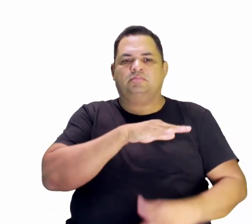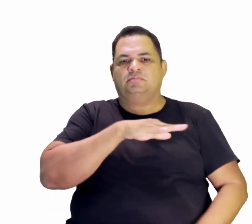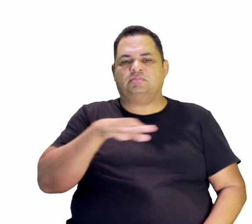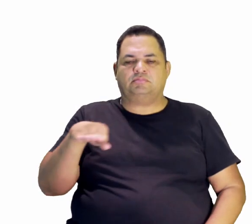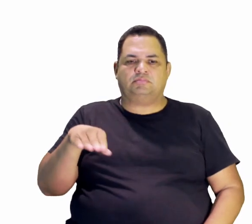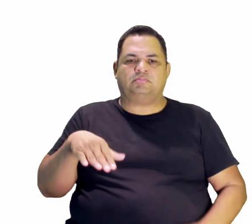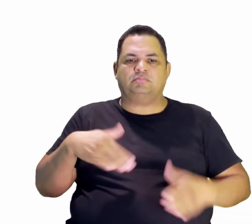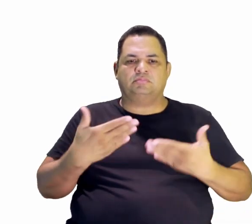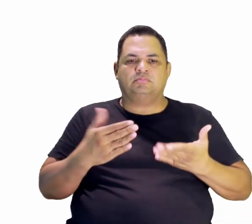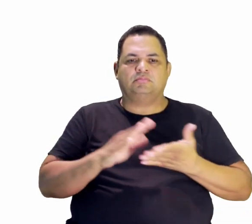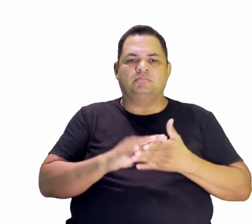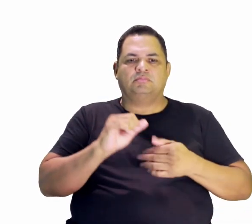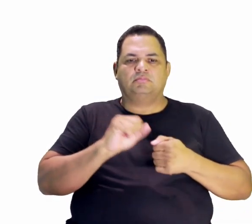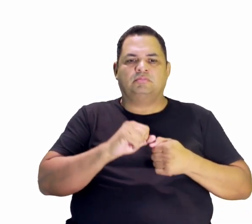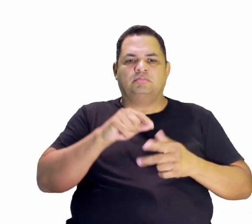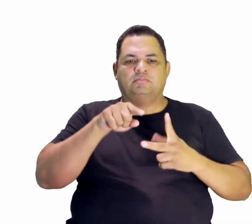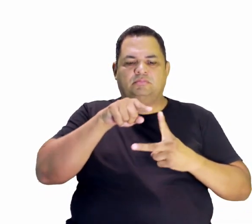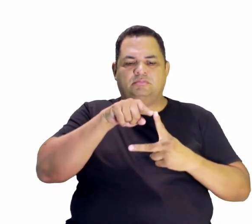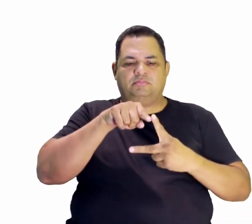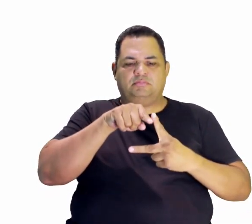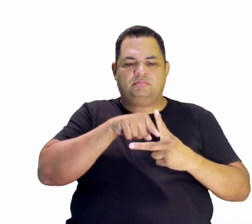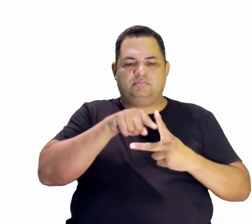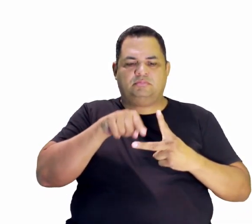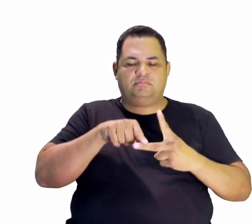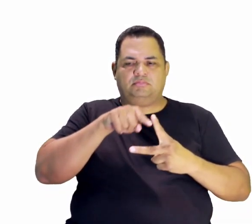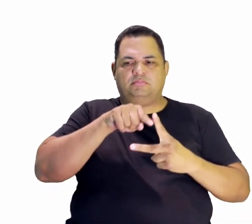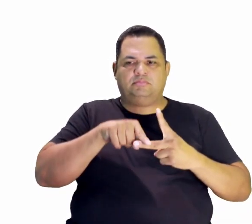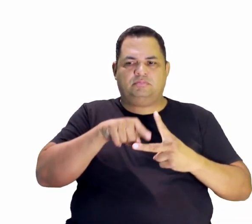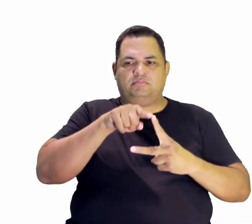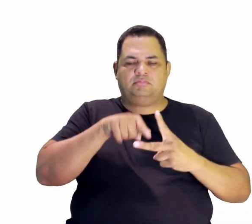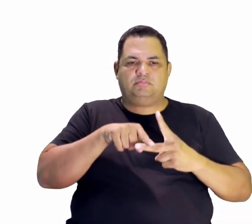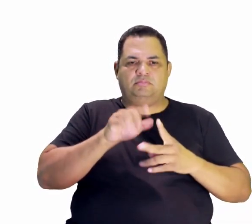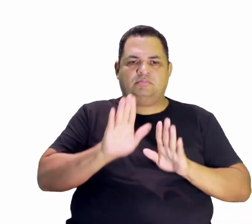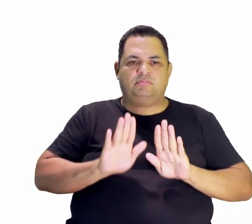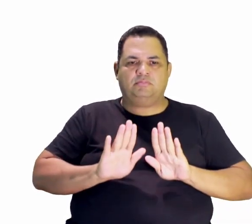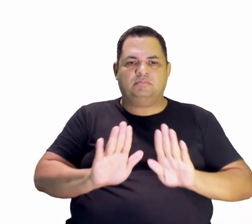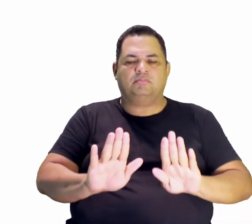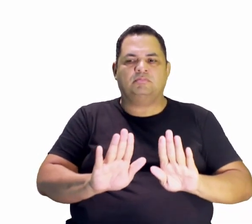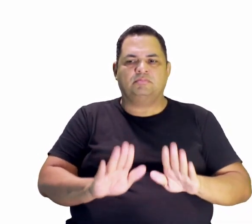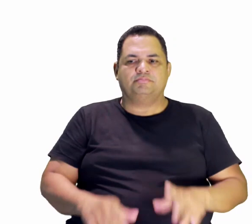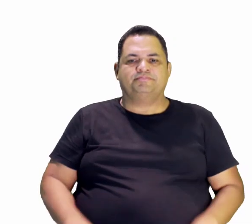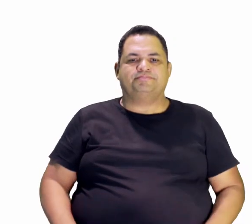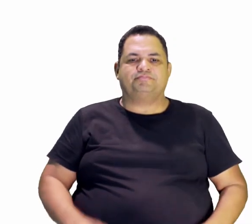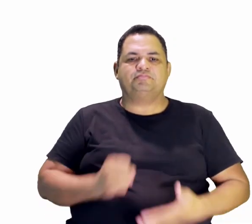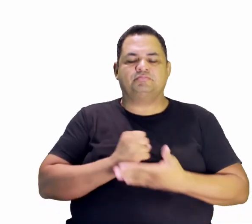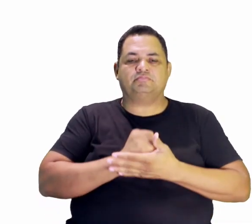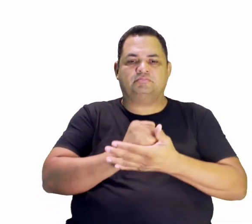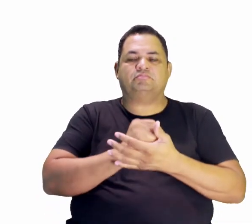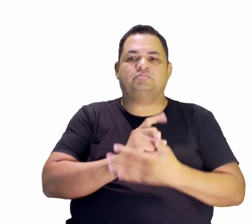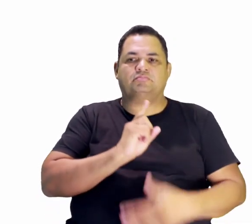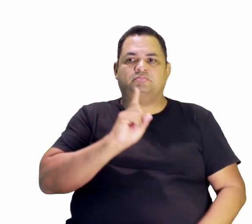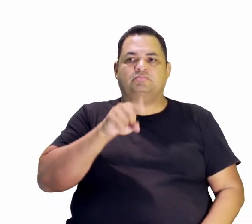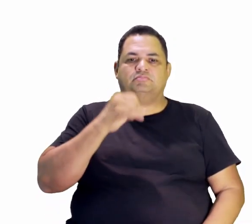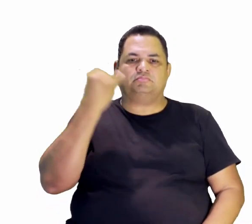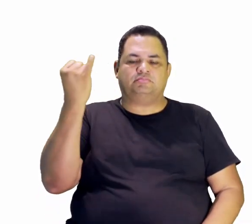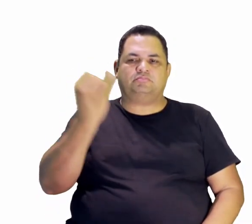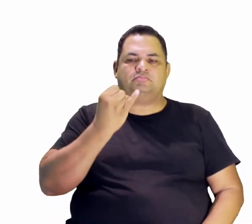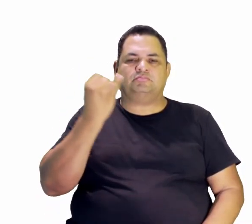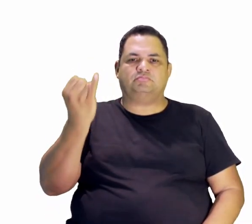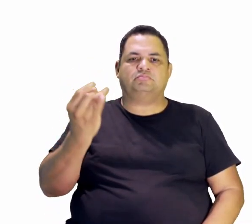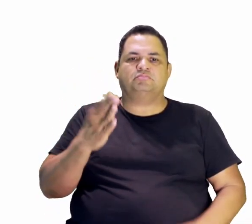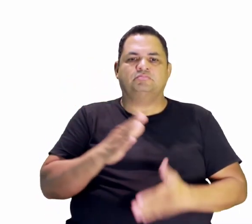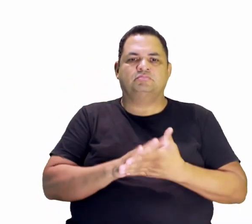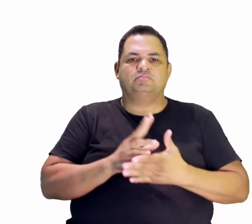horizontal, mas fazendo 90 graus com o apoio. Entendeu? Então, é importante entender isso. Onde está